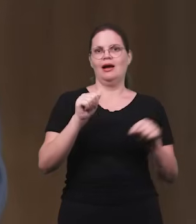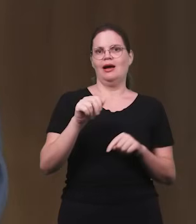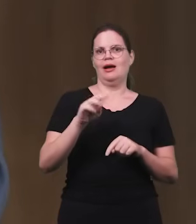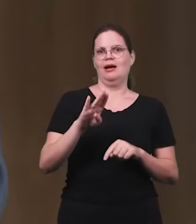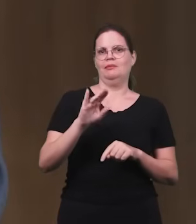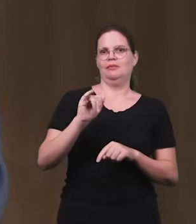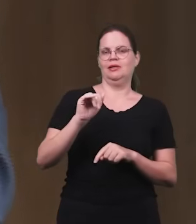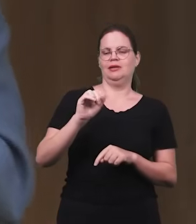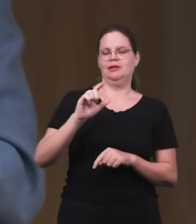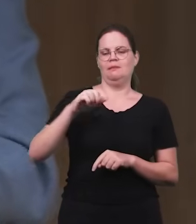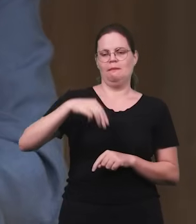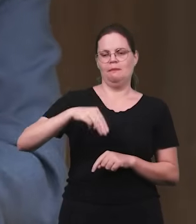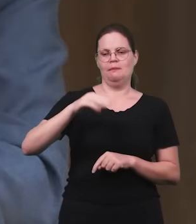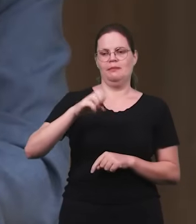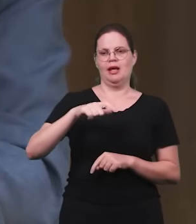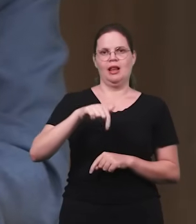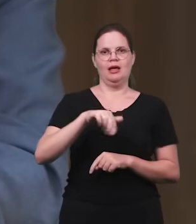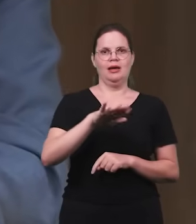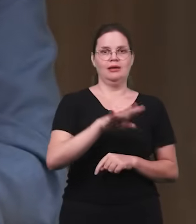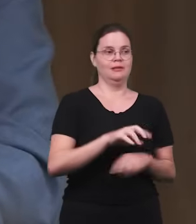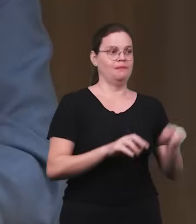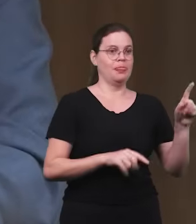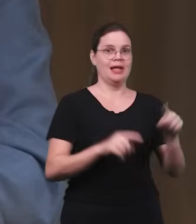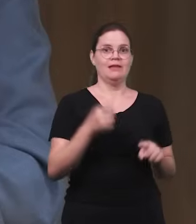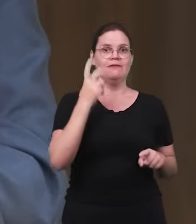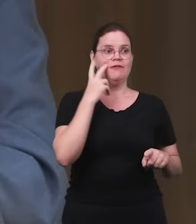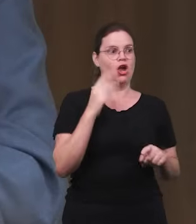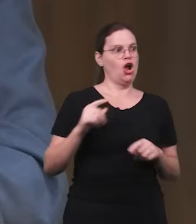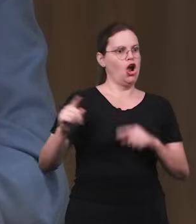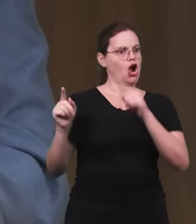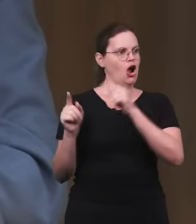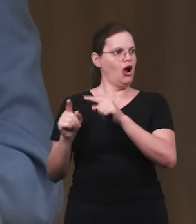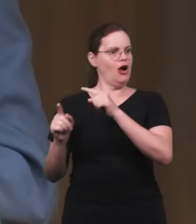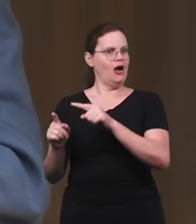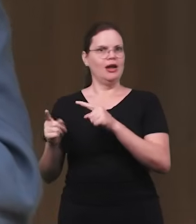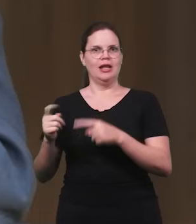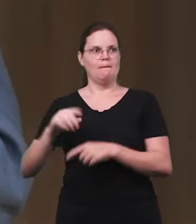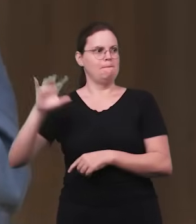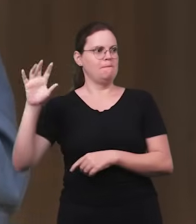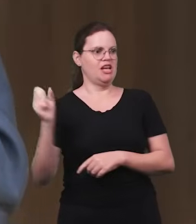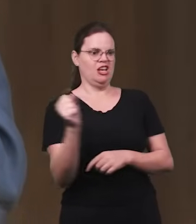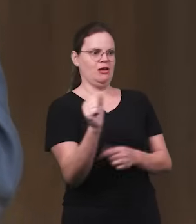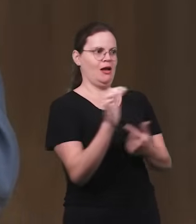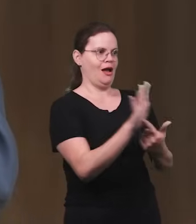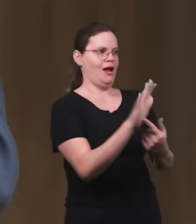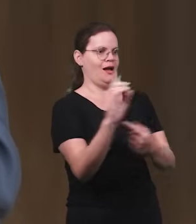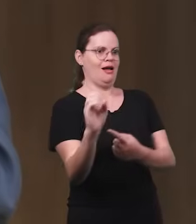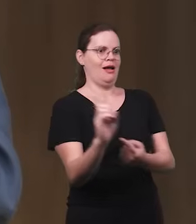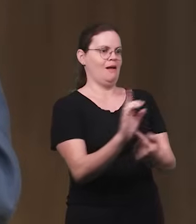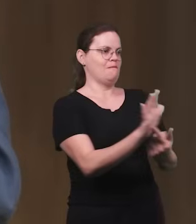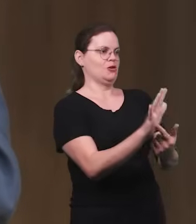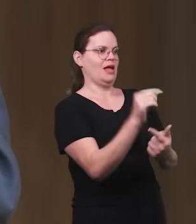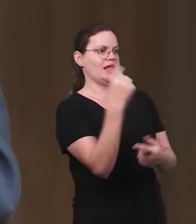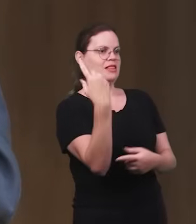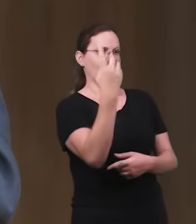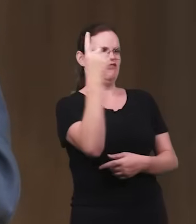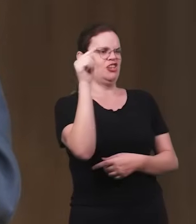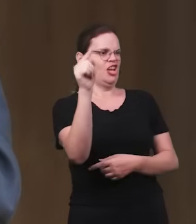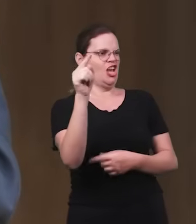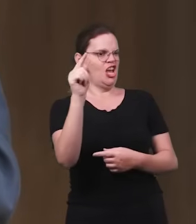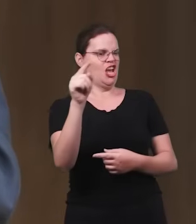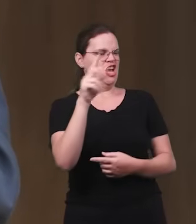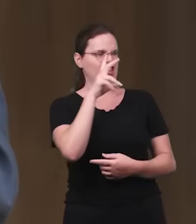Davi, o herói de Israel, que matou Golias, o campeão. Ele é um campeão conhecido naquela região